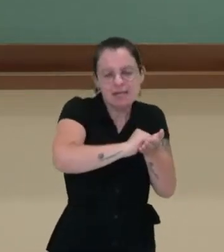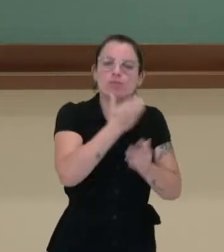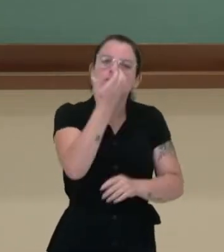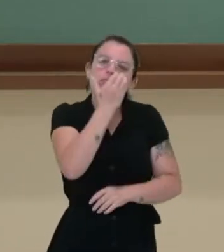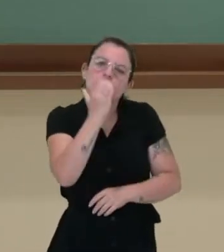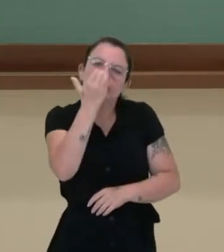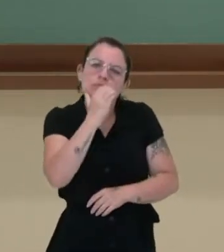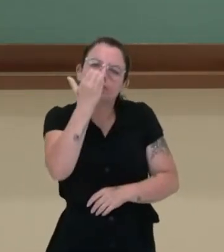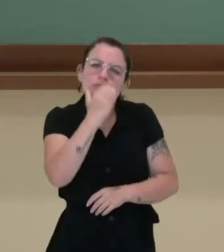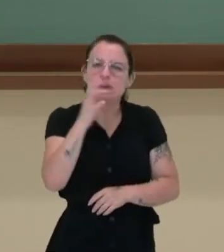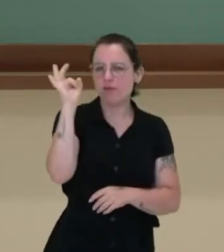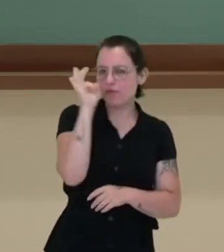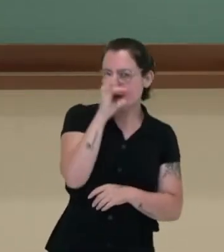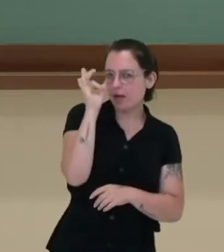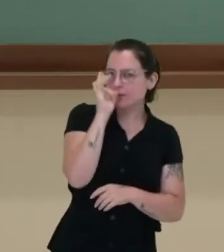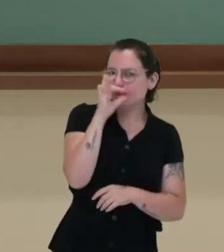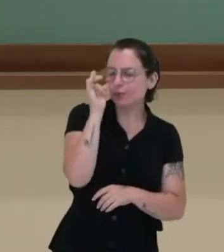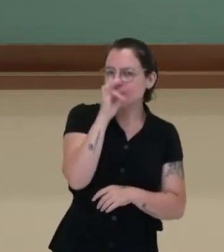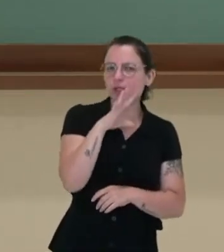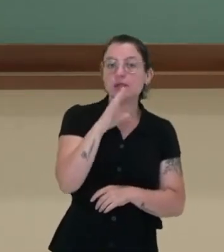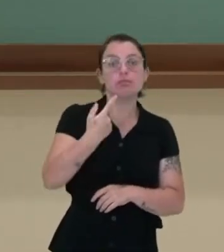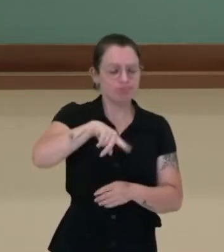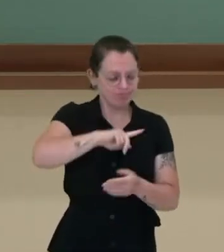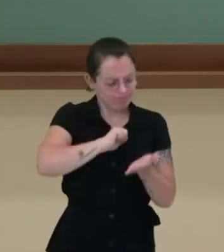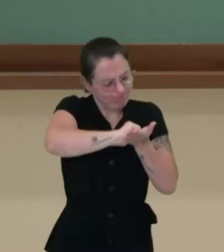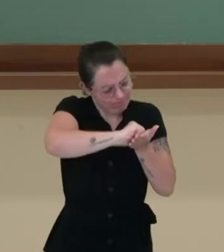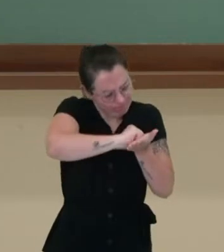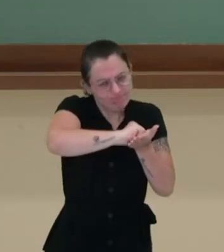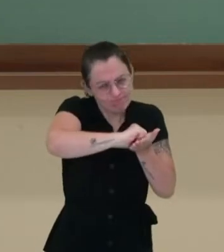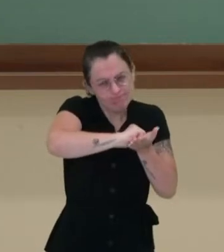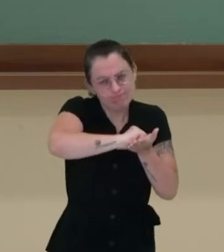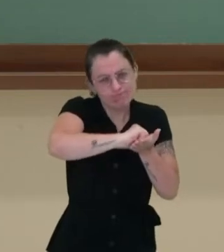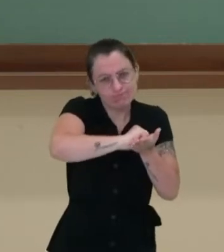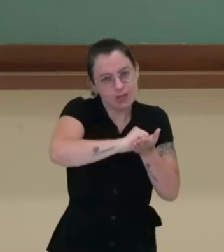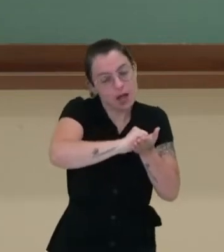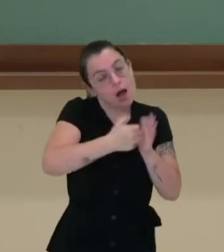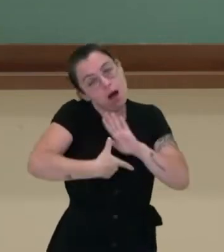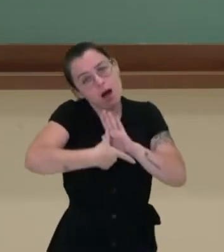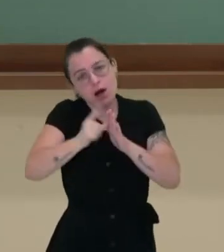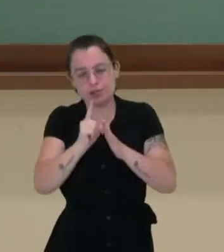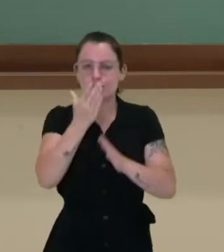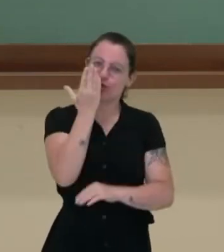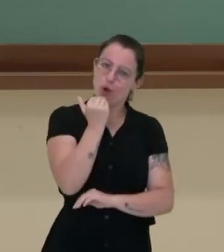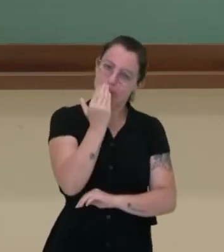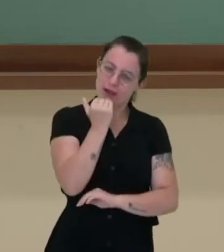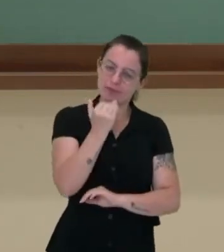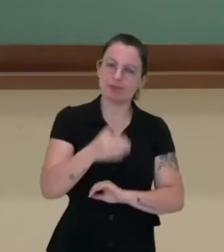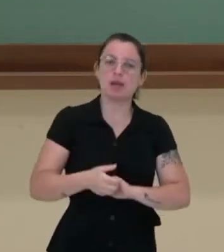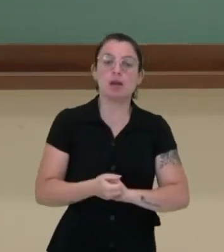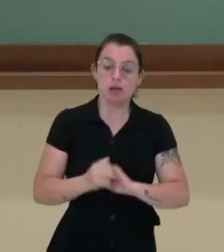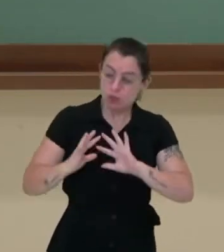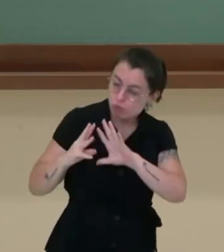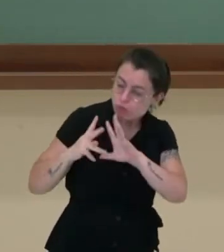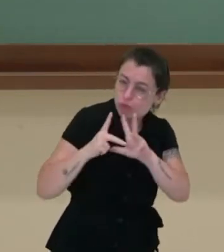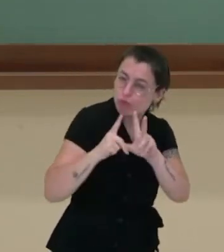Frutas, verduras, precisam ser muito bem lavadas antes do consumo. Então, todos